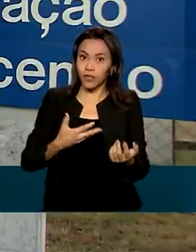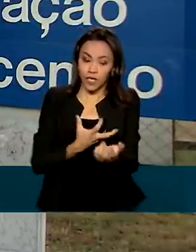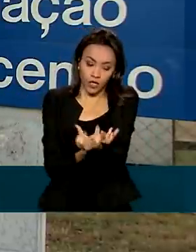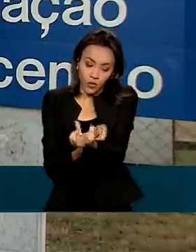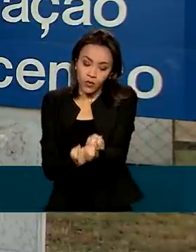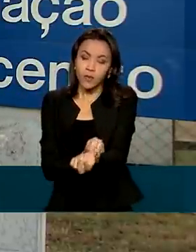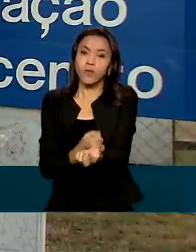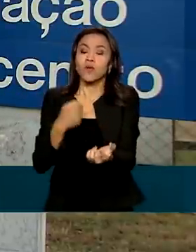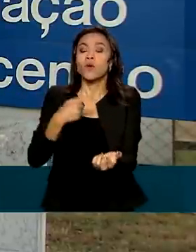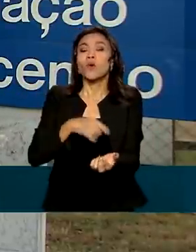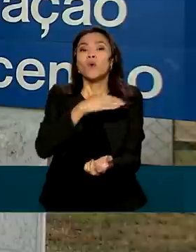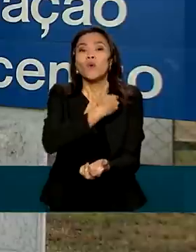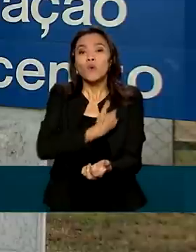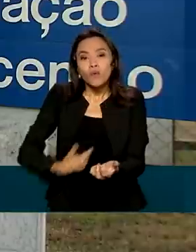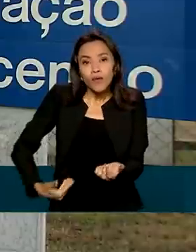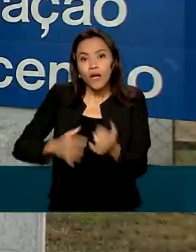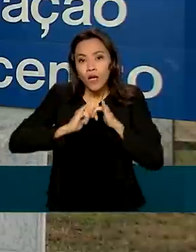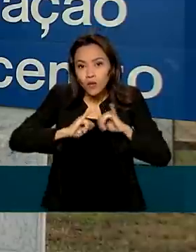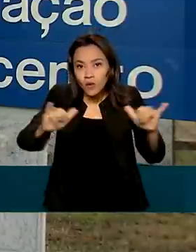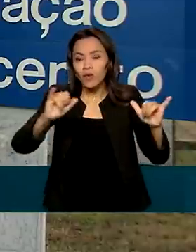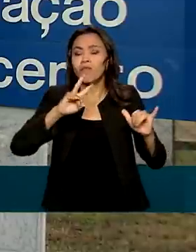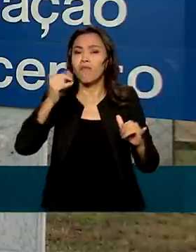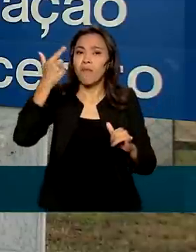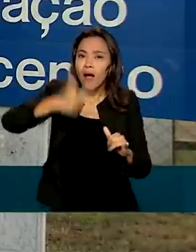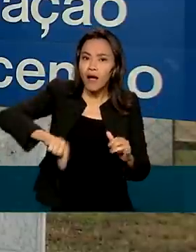governo anunciou que deve investir mais